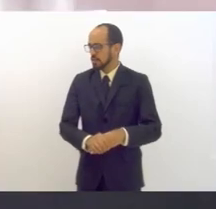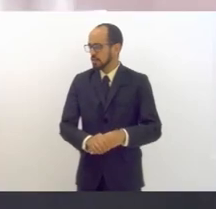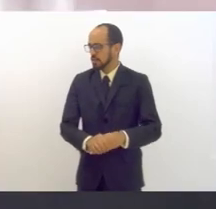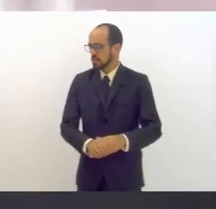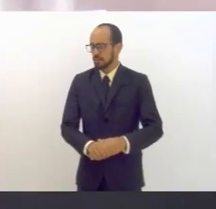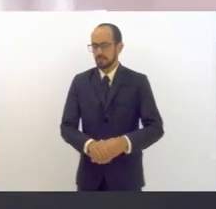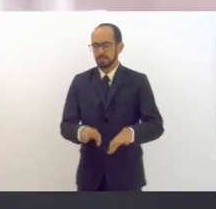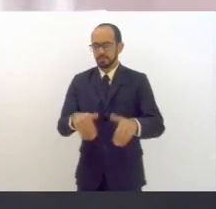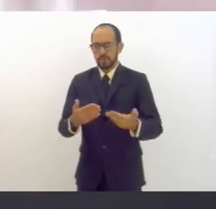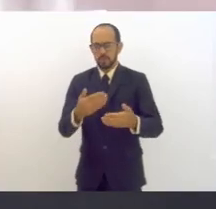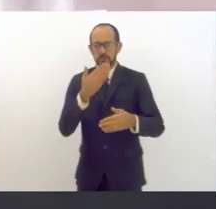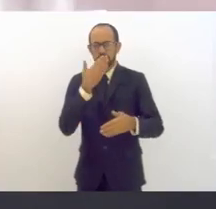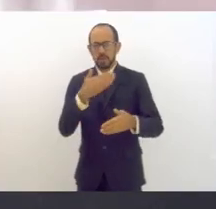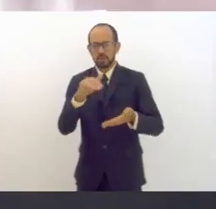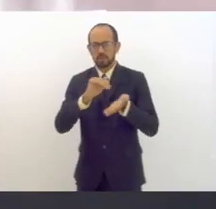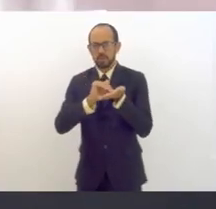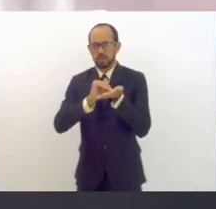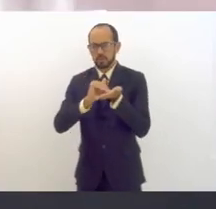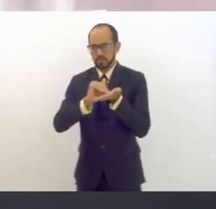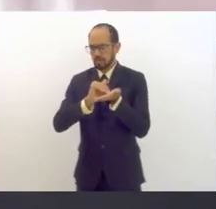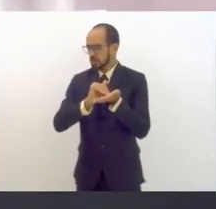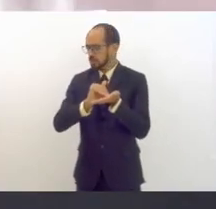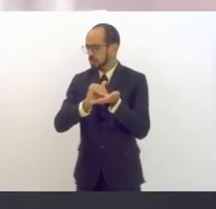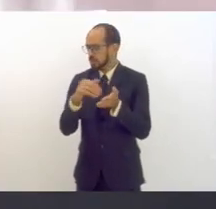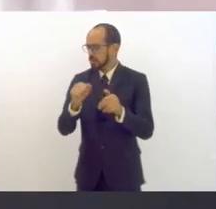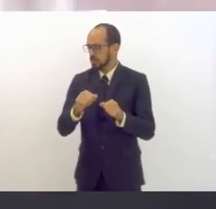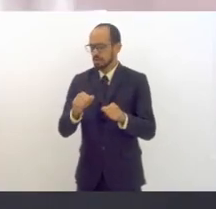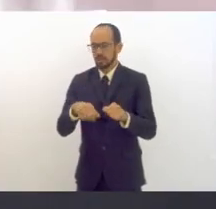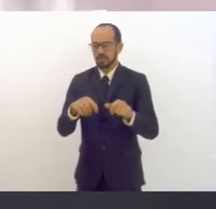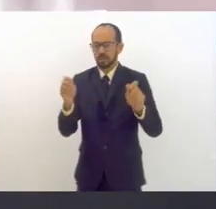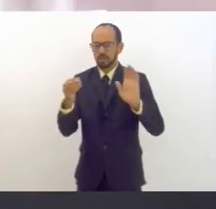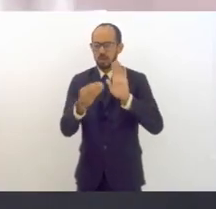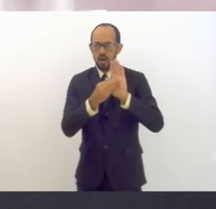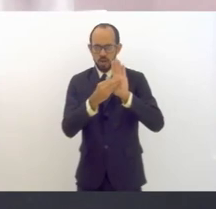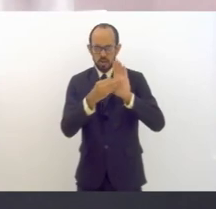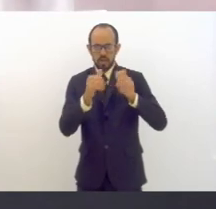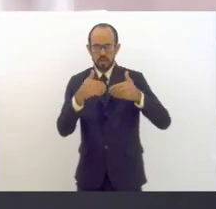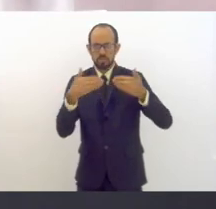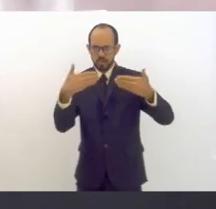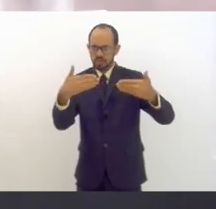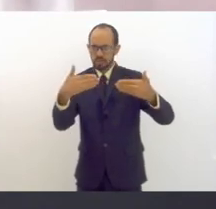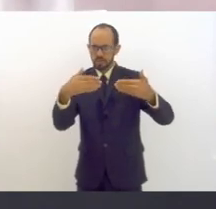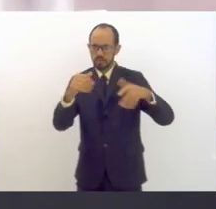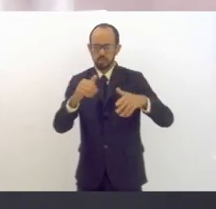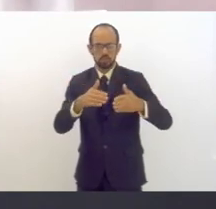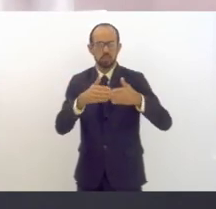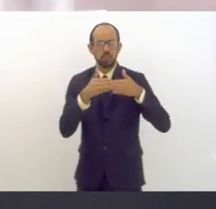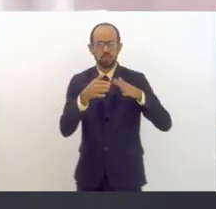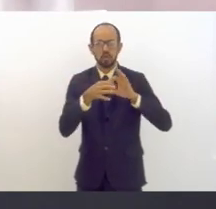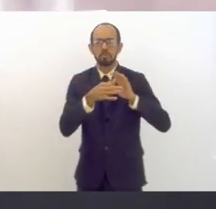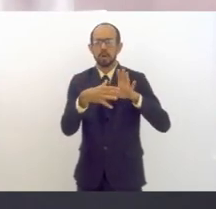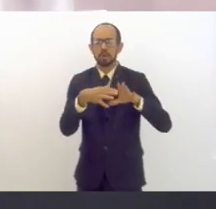a SEDUC com a possibilidade de fazer a apresentação.